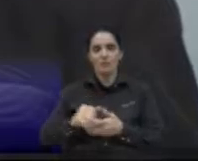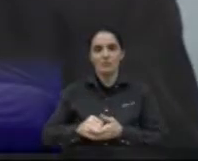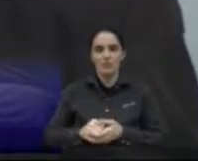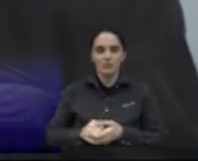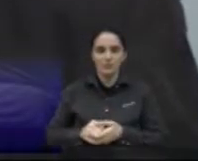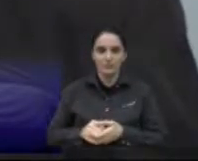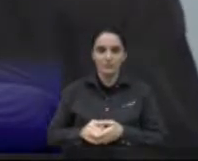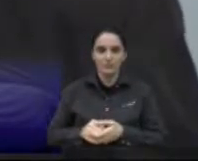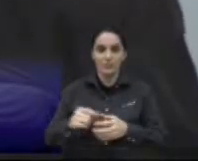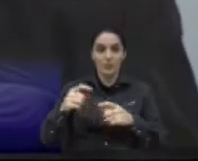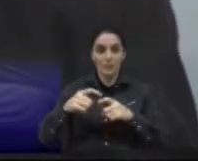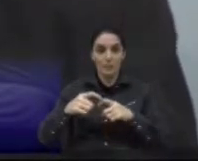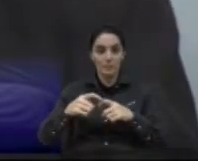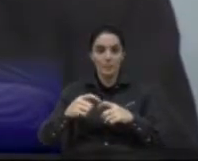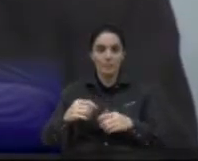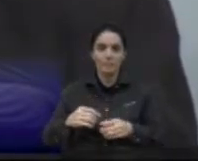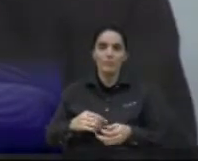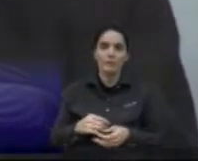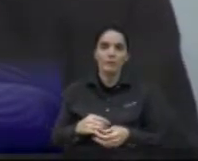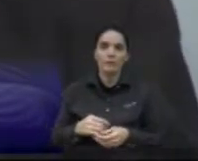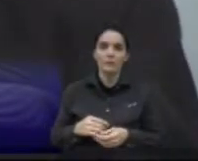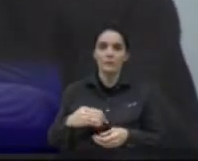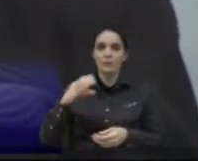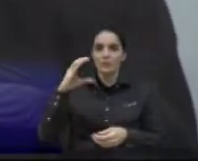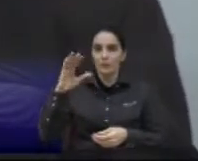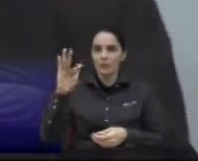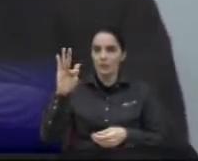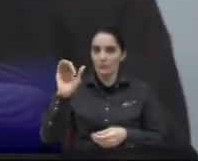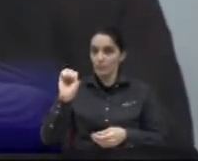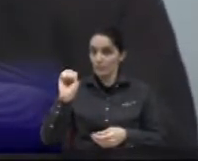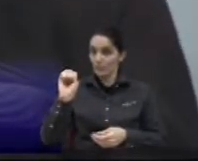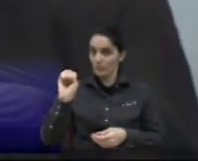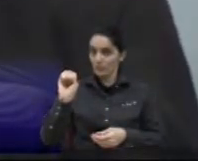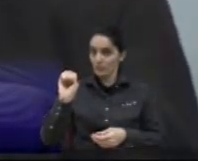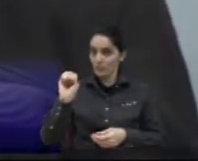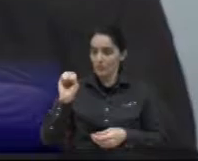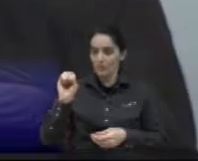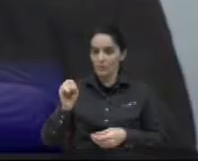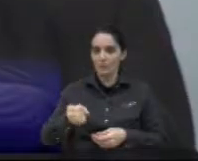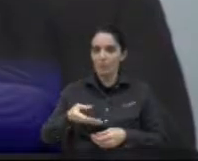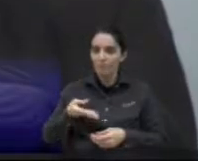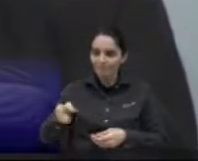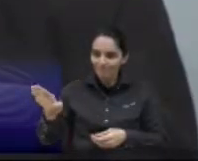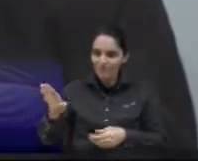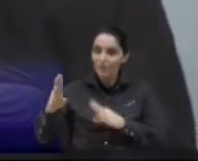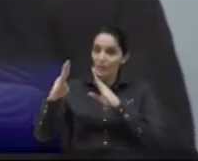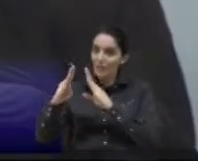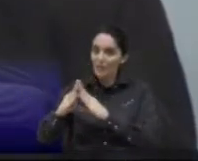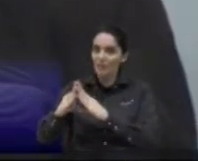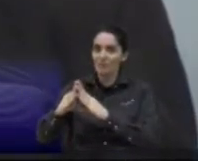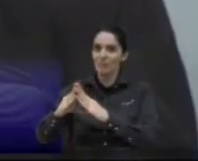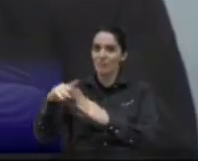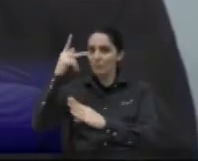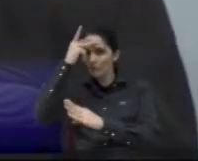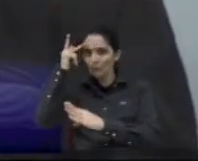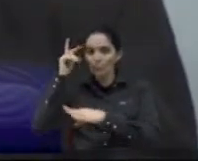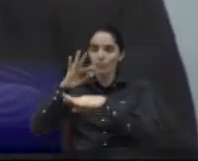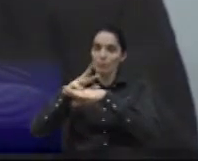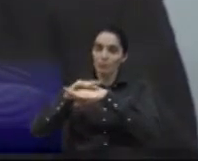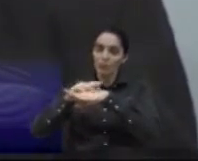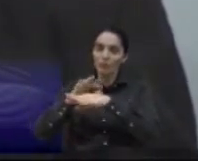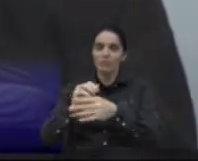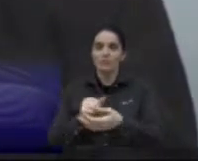seja, ou daquele posto de saúde ou do CFS, direto à casa daquele paciente. Eu creio que